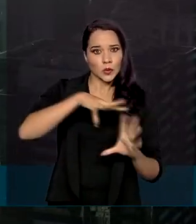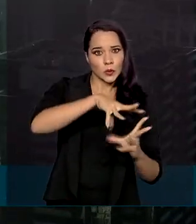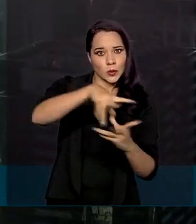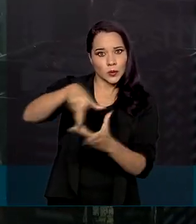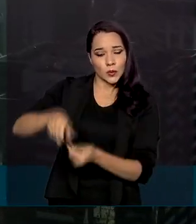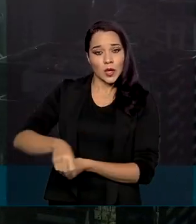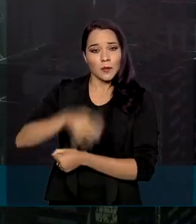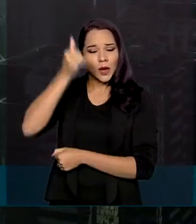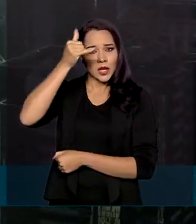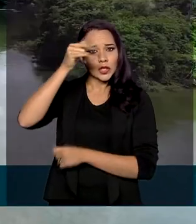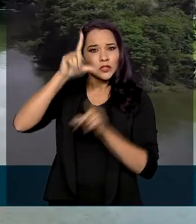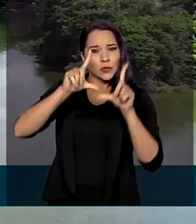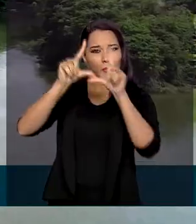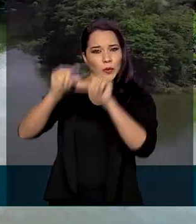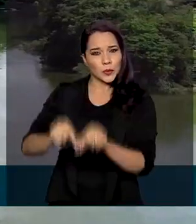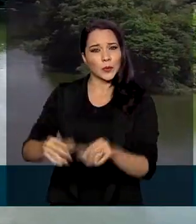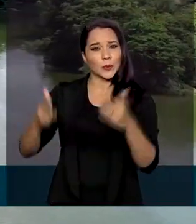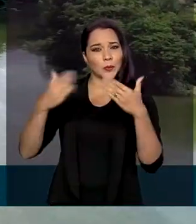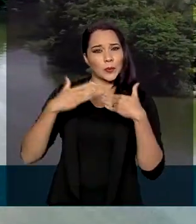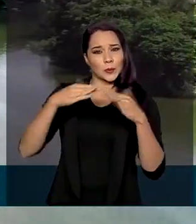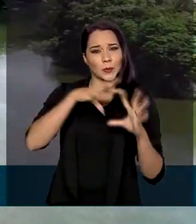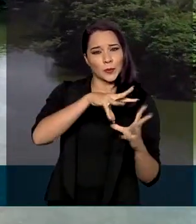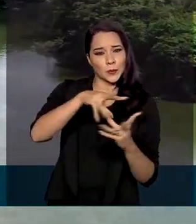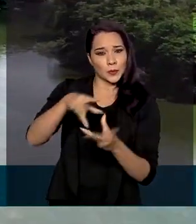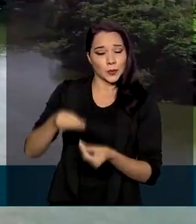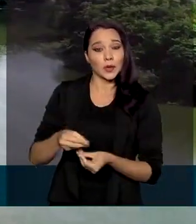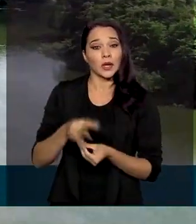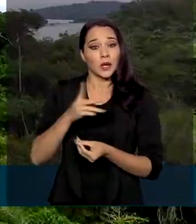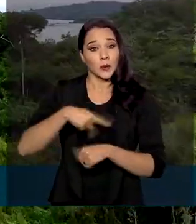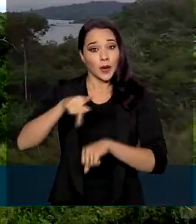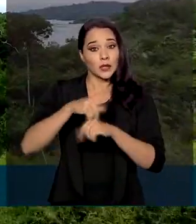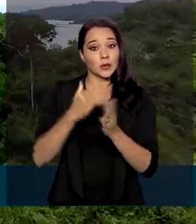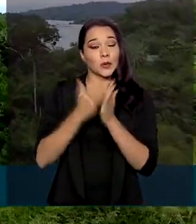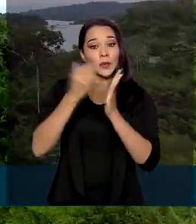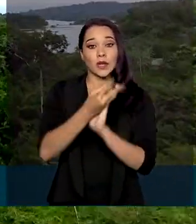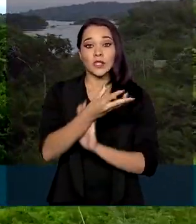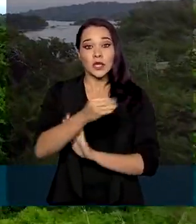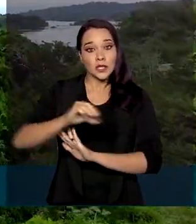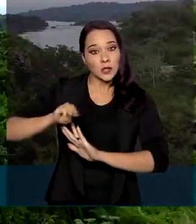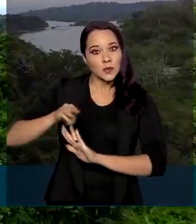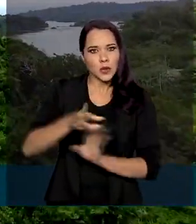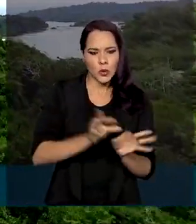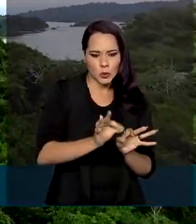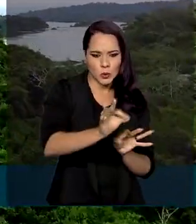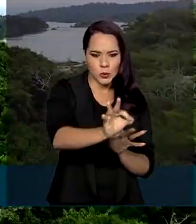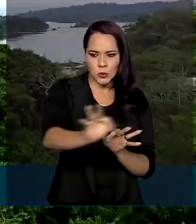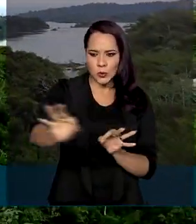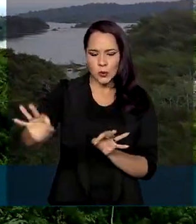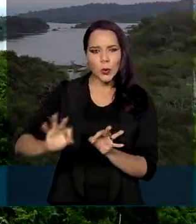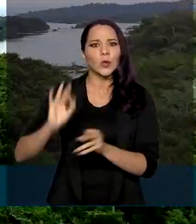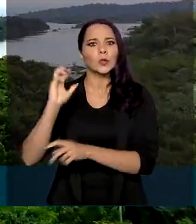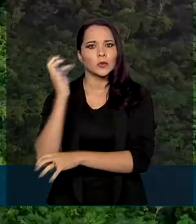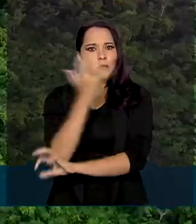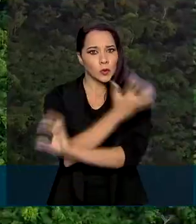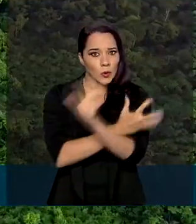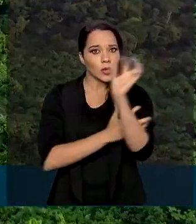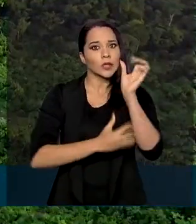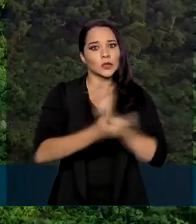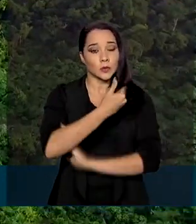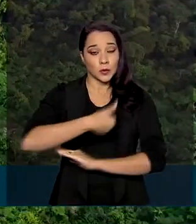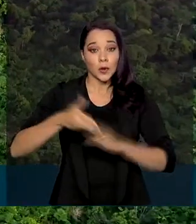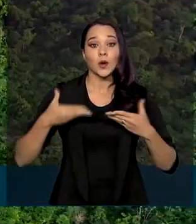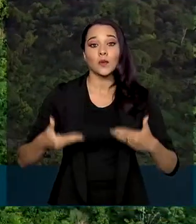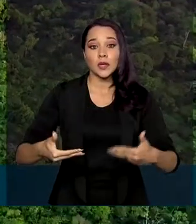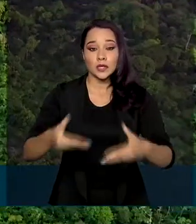barrar o aquecimento global. No Brasil, país com mais de 300 milhões de hectares de florestas públicas, o